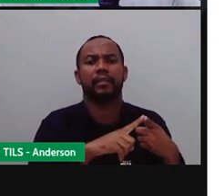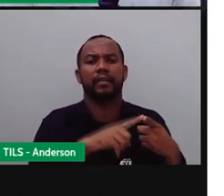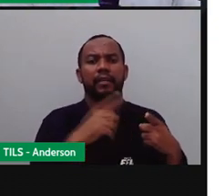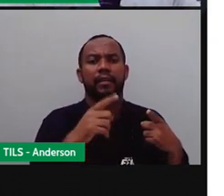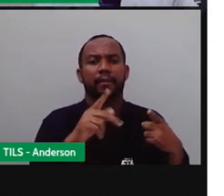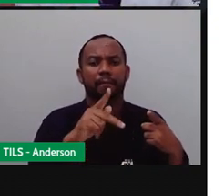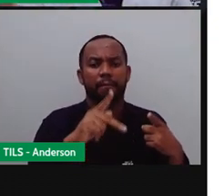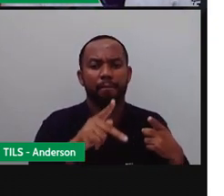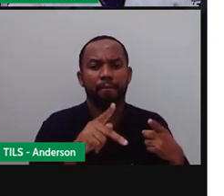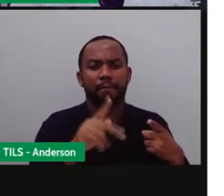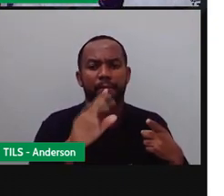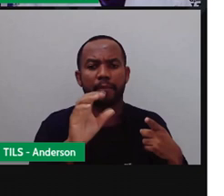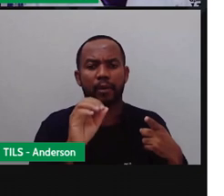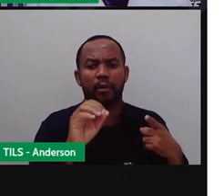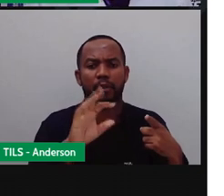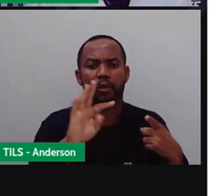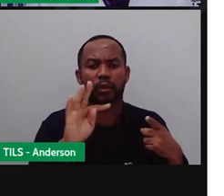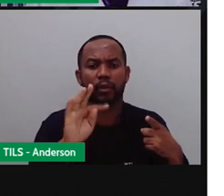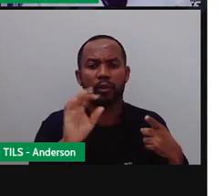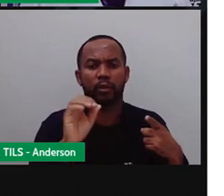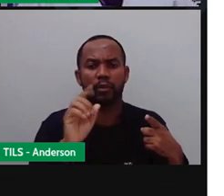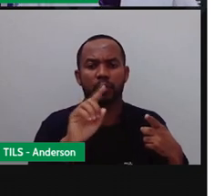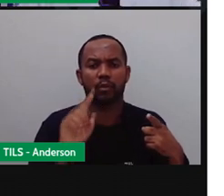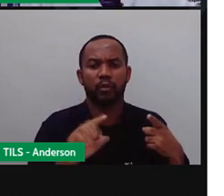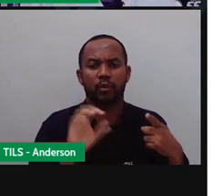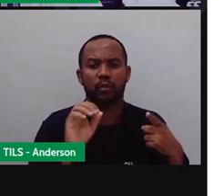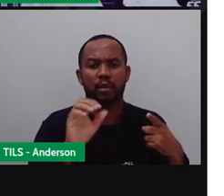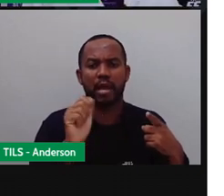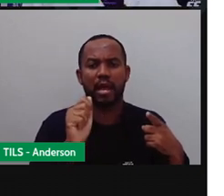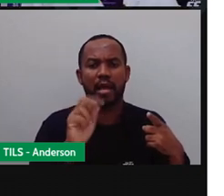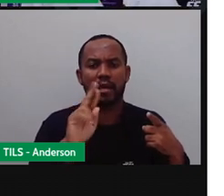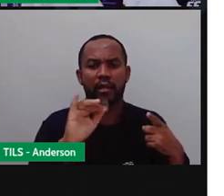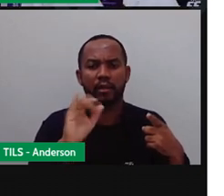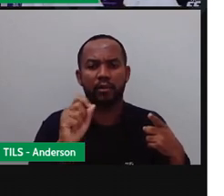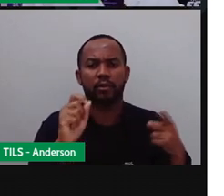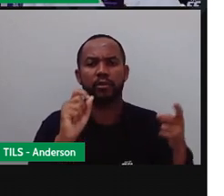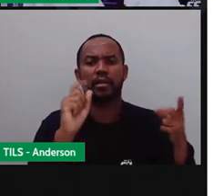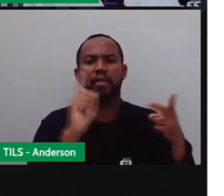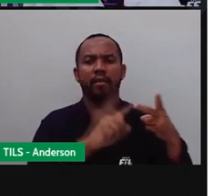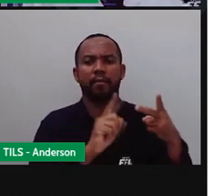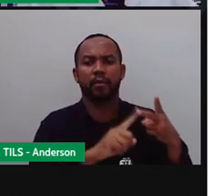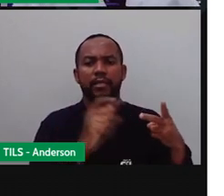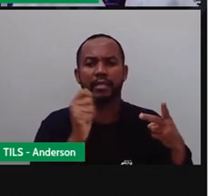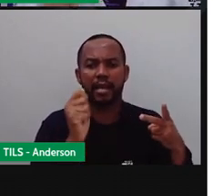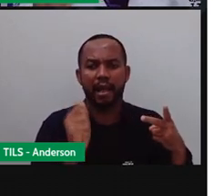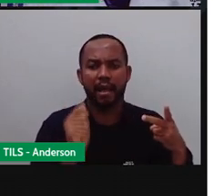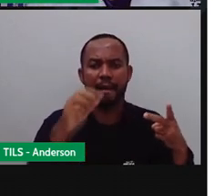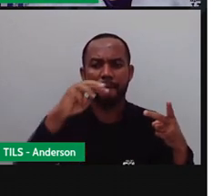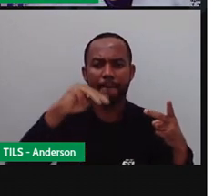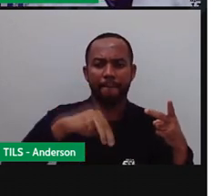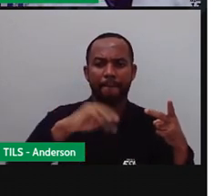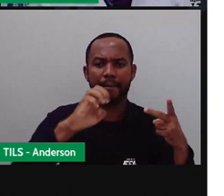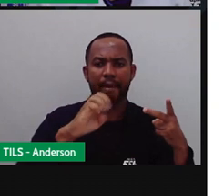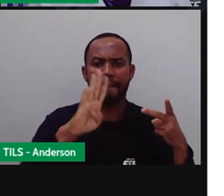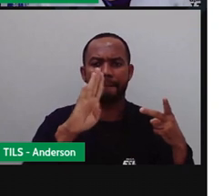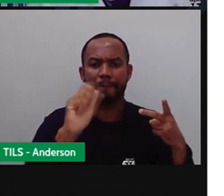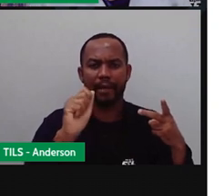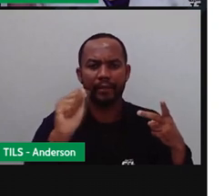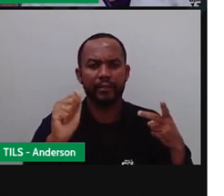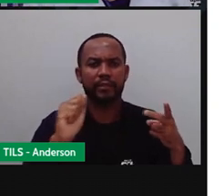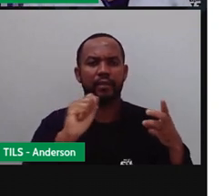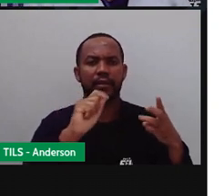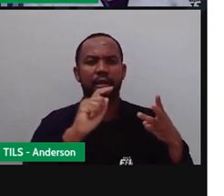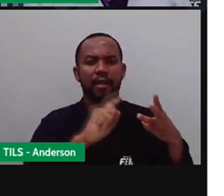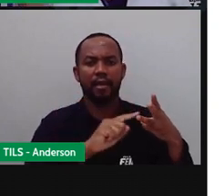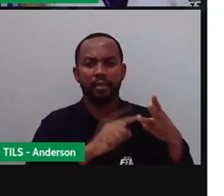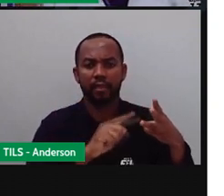depois quem? Os vertebrados. Então, tudo aí, com relação aos animais, começa onde? Nos animais invertebrados. E